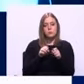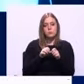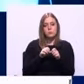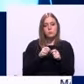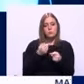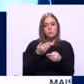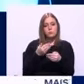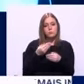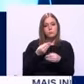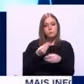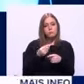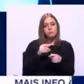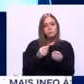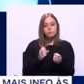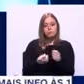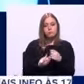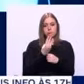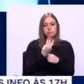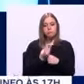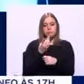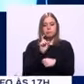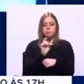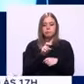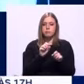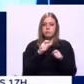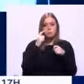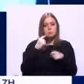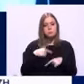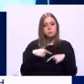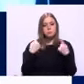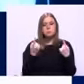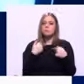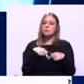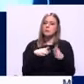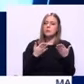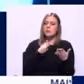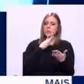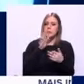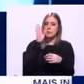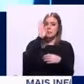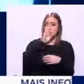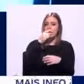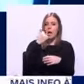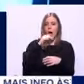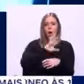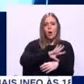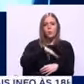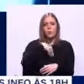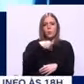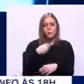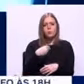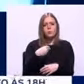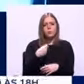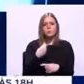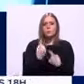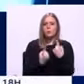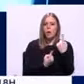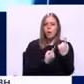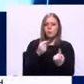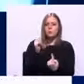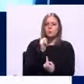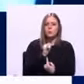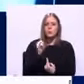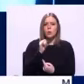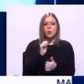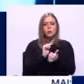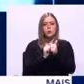partilhou o link do trabalho e colocou uma questão que me parece que faz todo sentido, que é se existe no mundo algum clube que seja, alguma instituição desportiva que seja